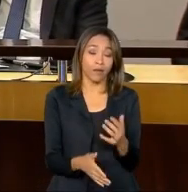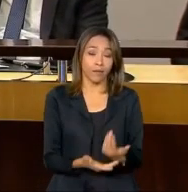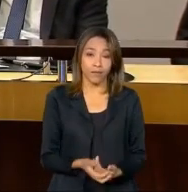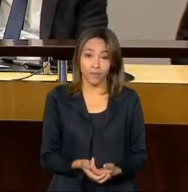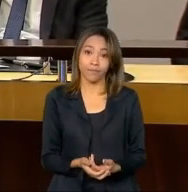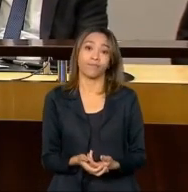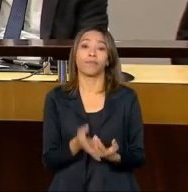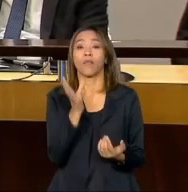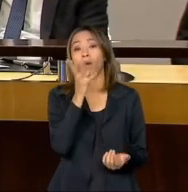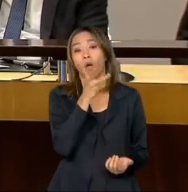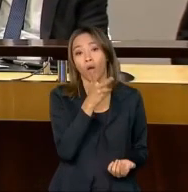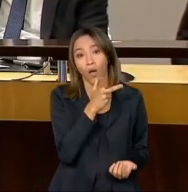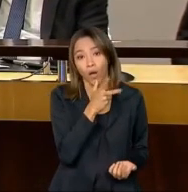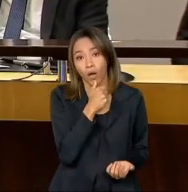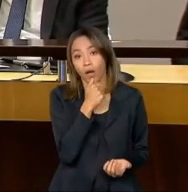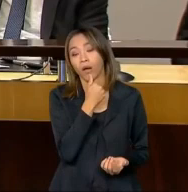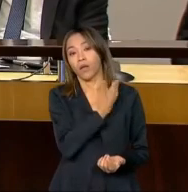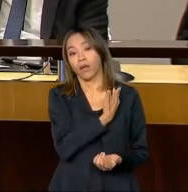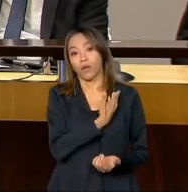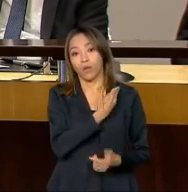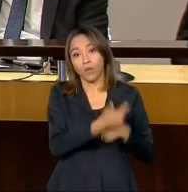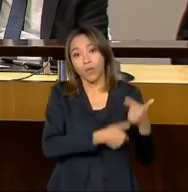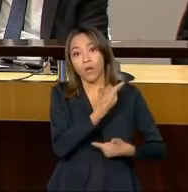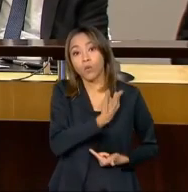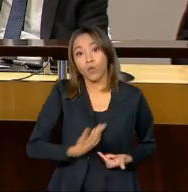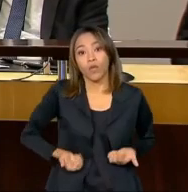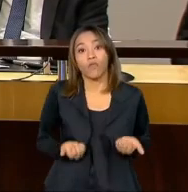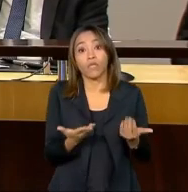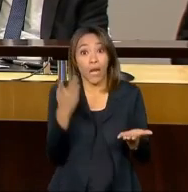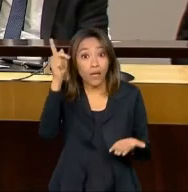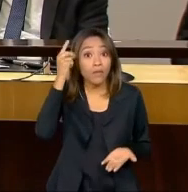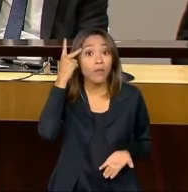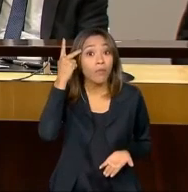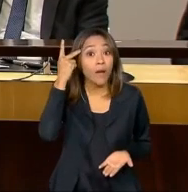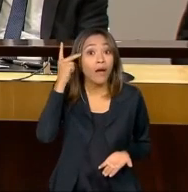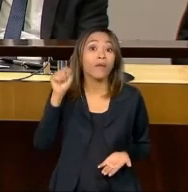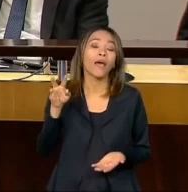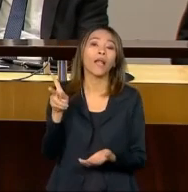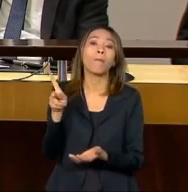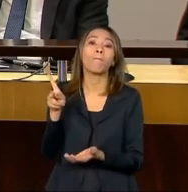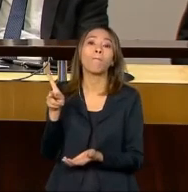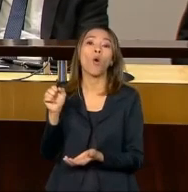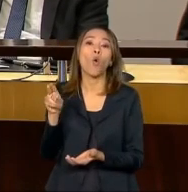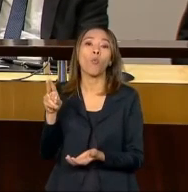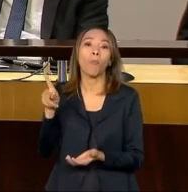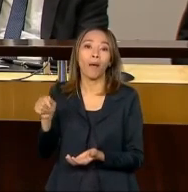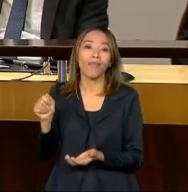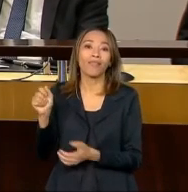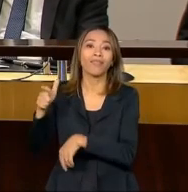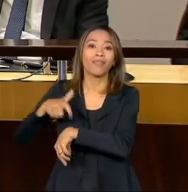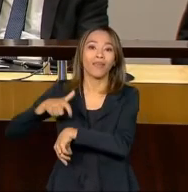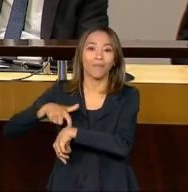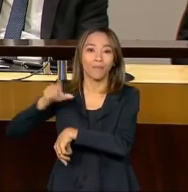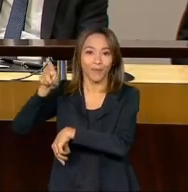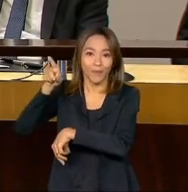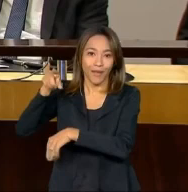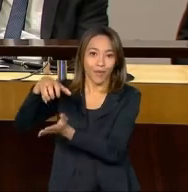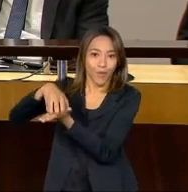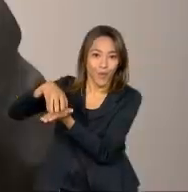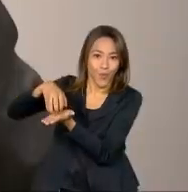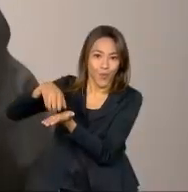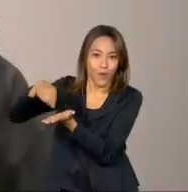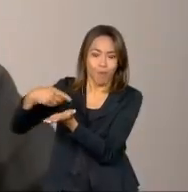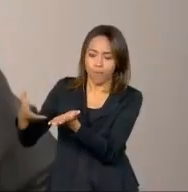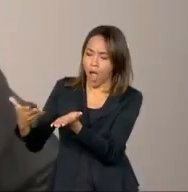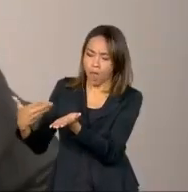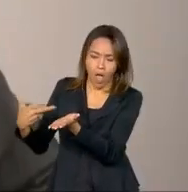O serviço público mais bem avaliado em São Paulo era o Poupa Tempo, porque facilita, governo